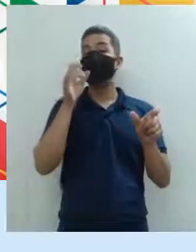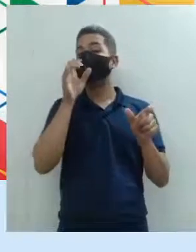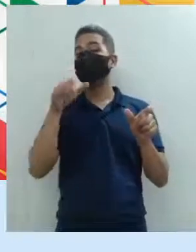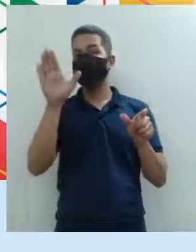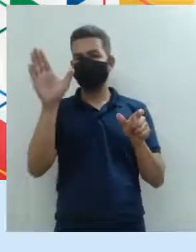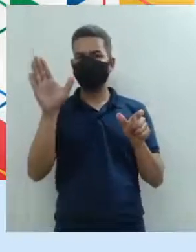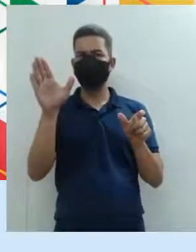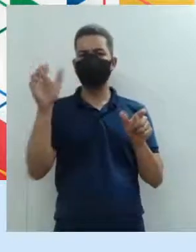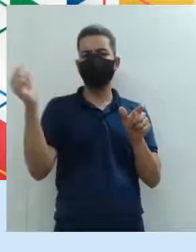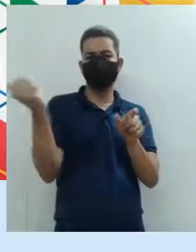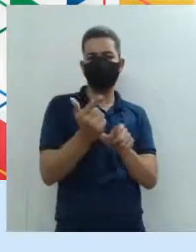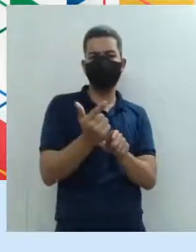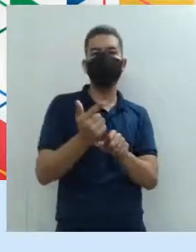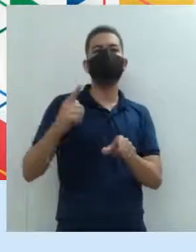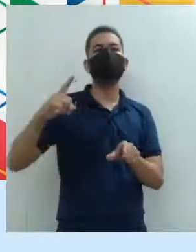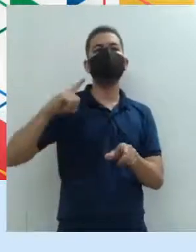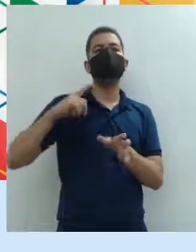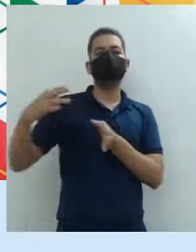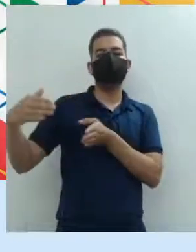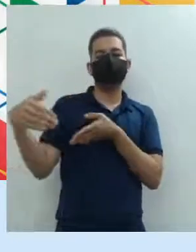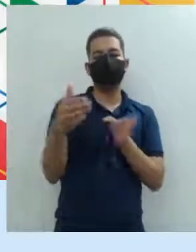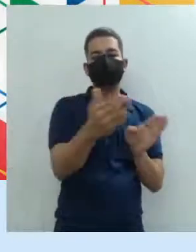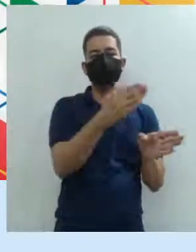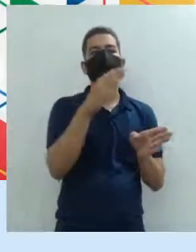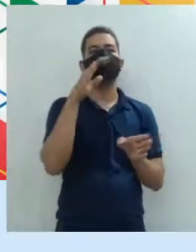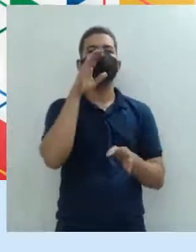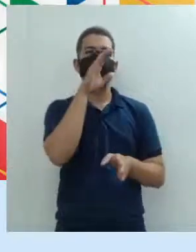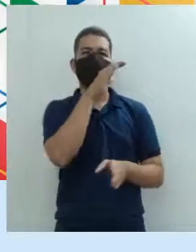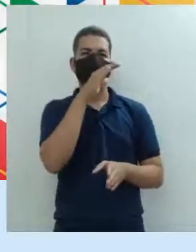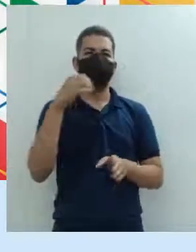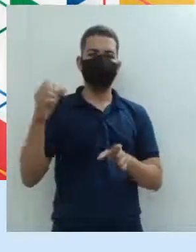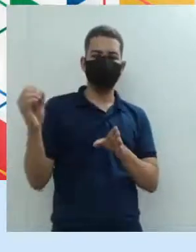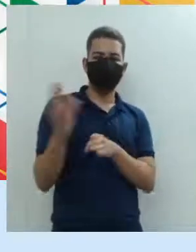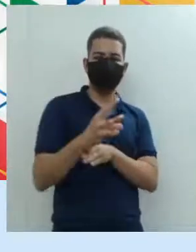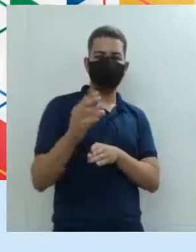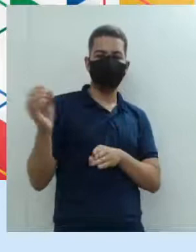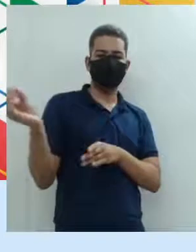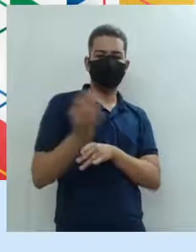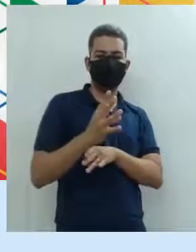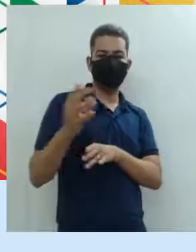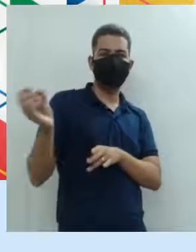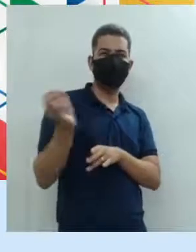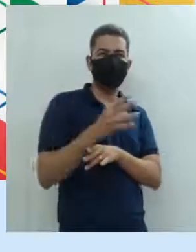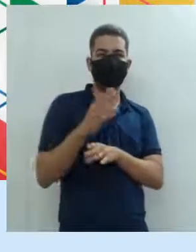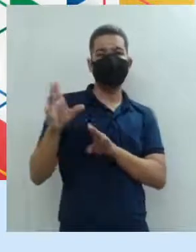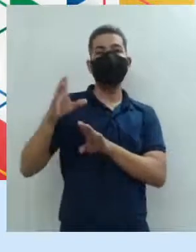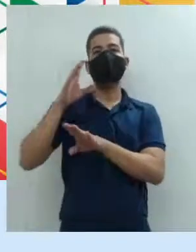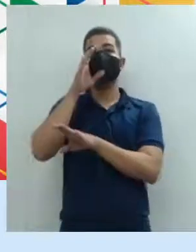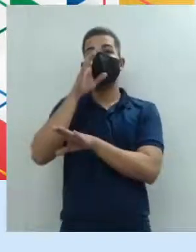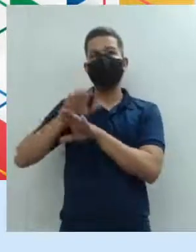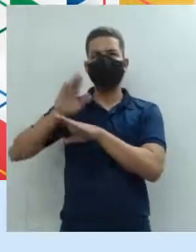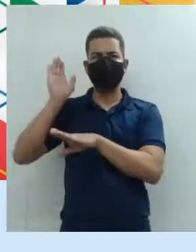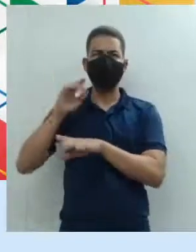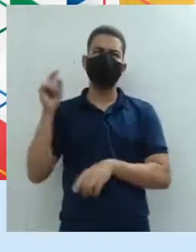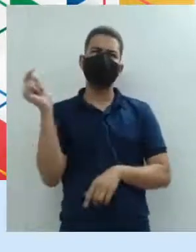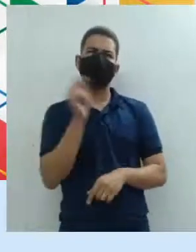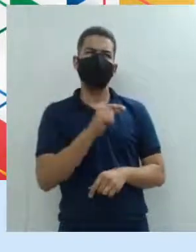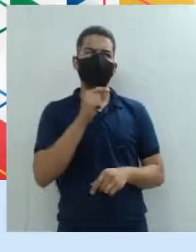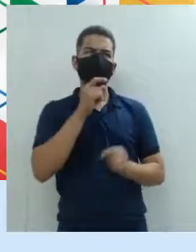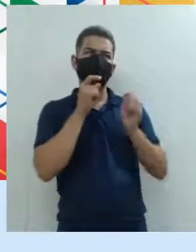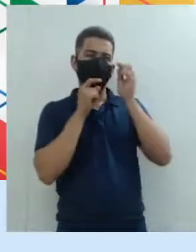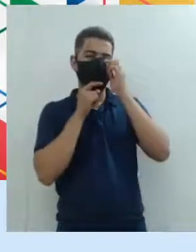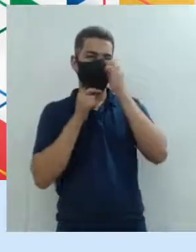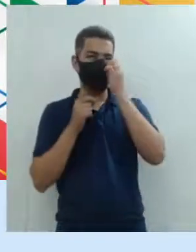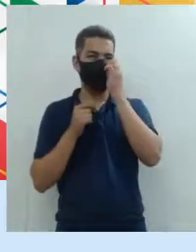o que a gente chama aí de um fluxo de calor, né? O calor vai estar sendo passado sempre daquele corpo que está mais quente para aquele corpo que